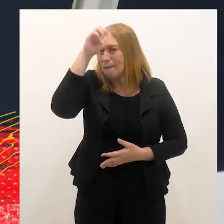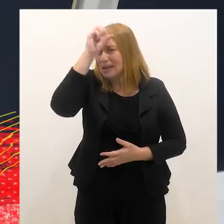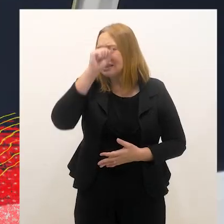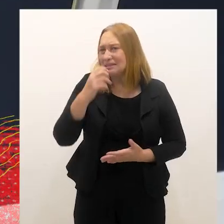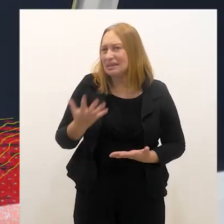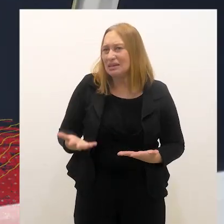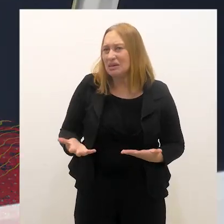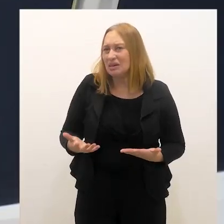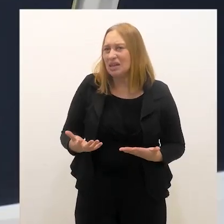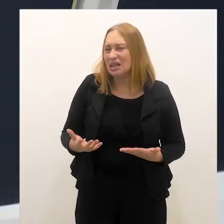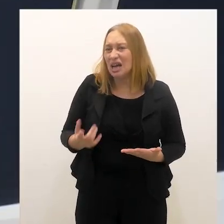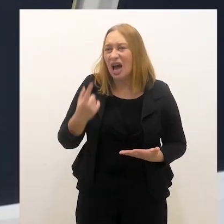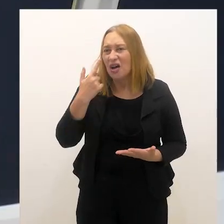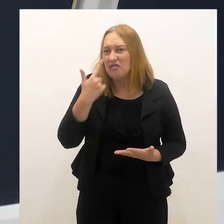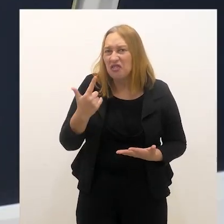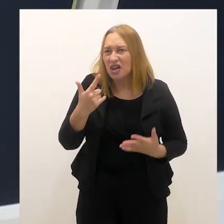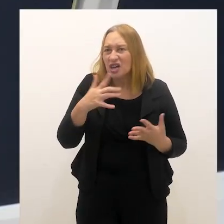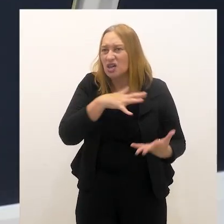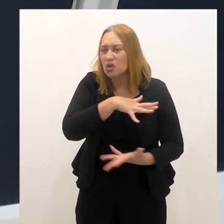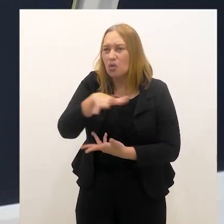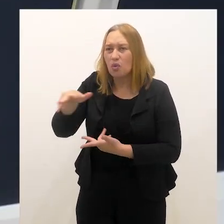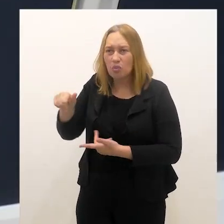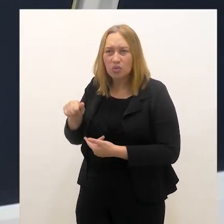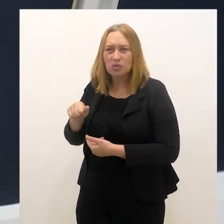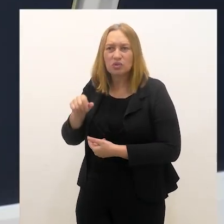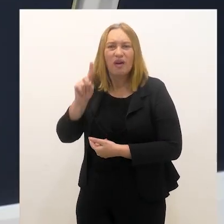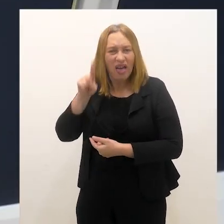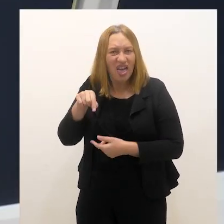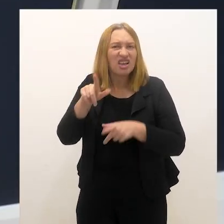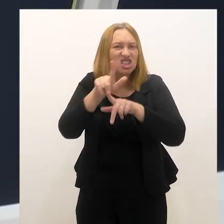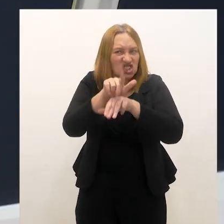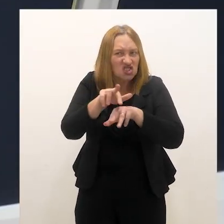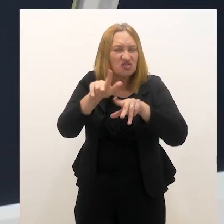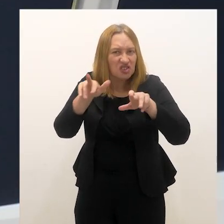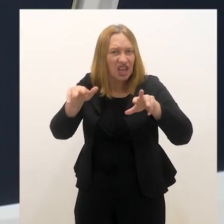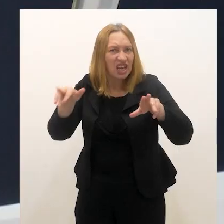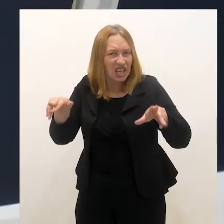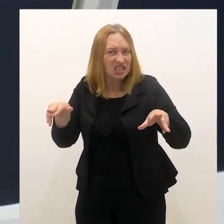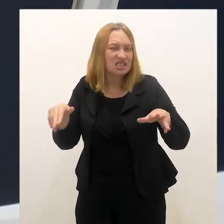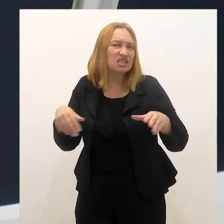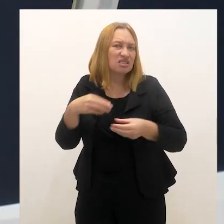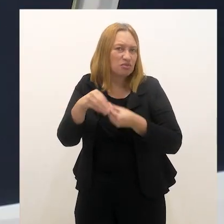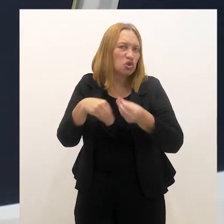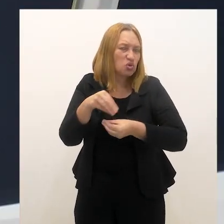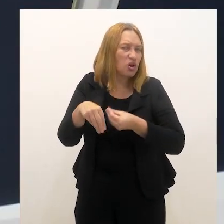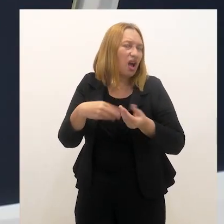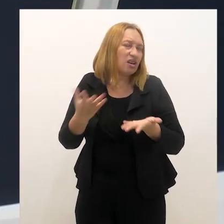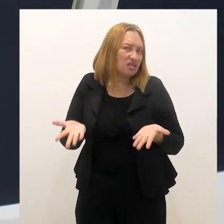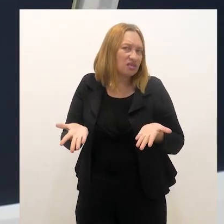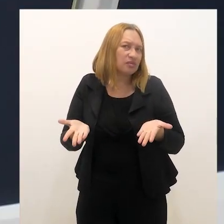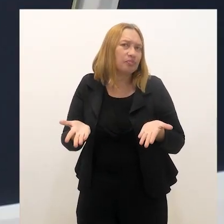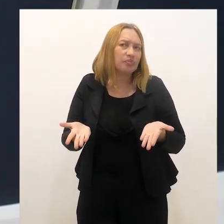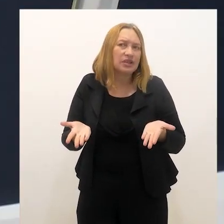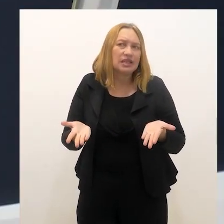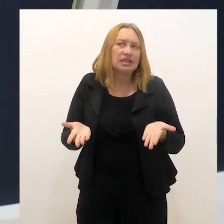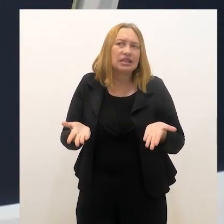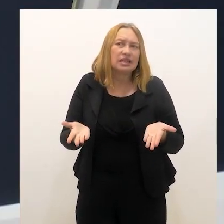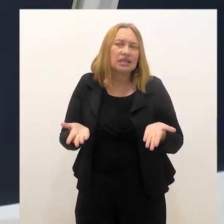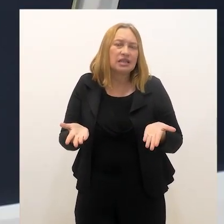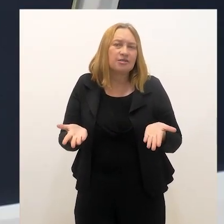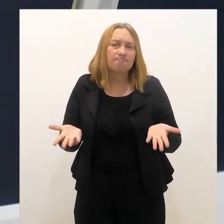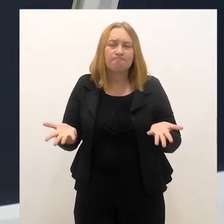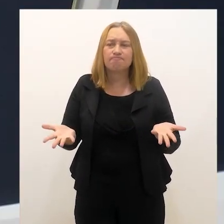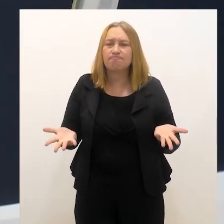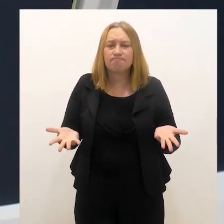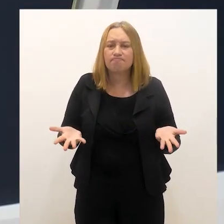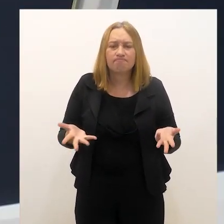aprendeu a ver que o mundo é feito disso, que o mundo é feito das diferenças, sabe? É diverso. E aí,